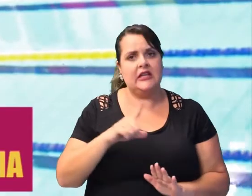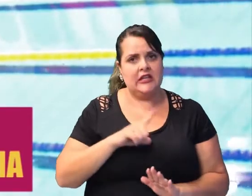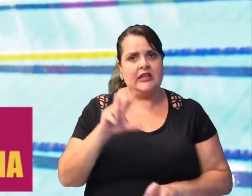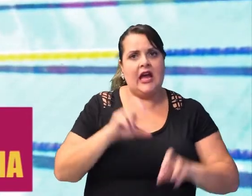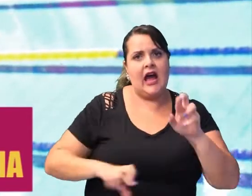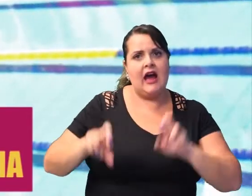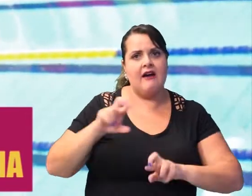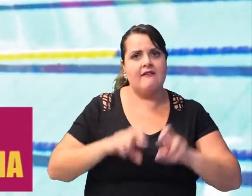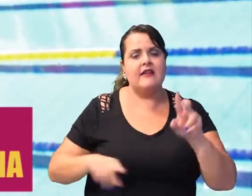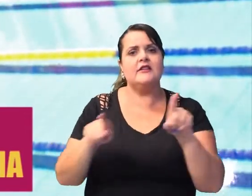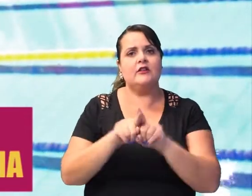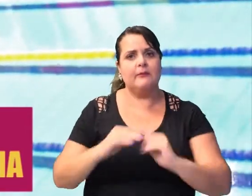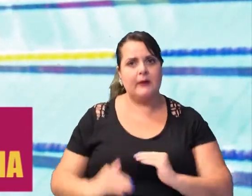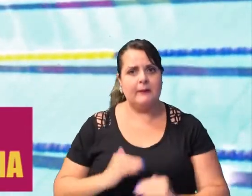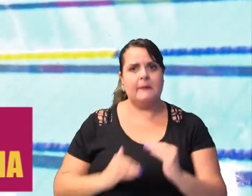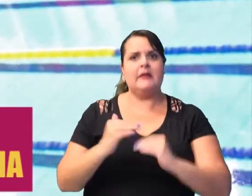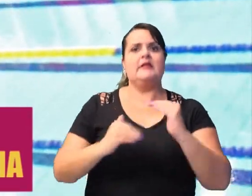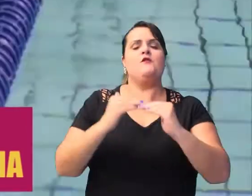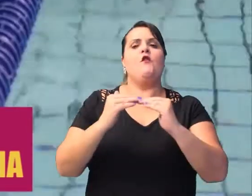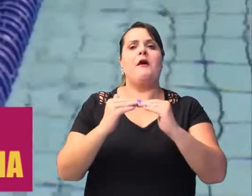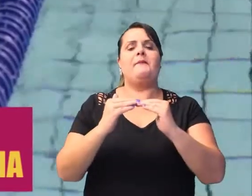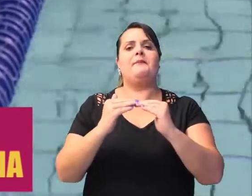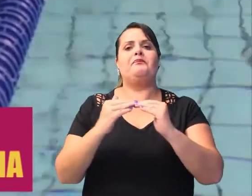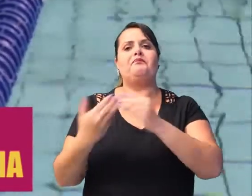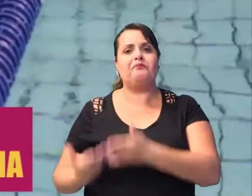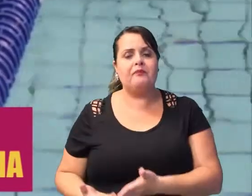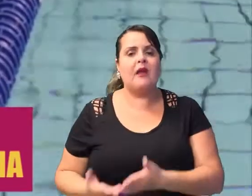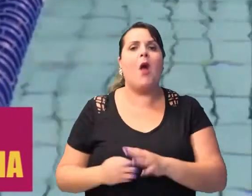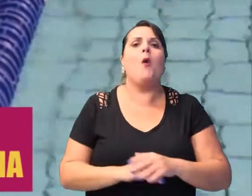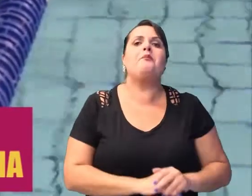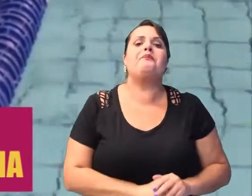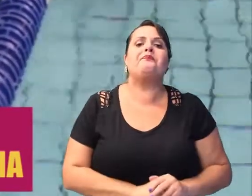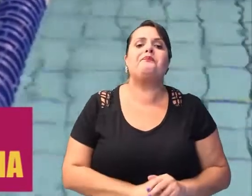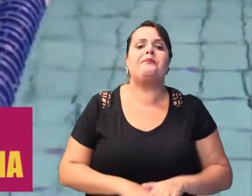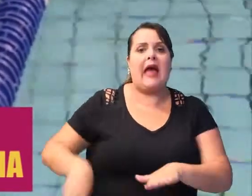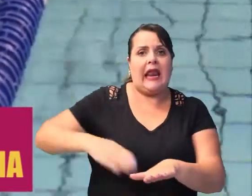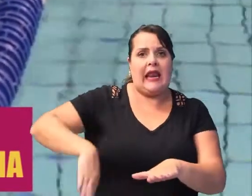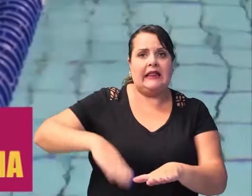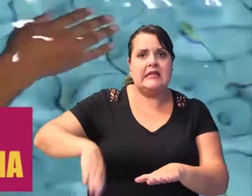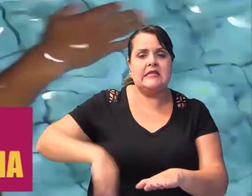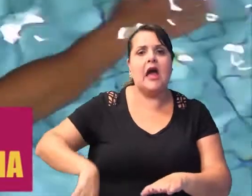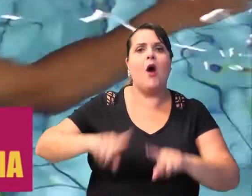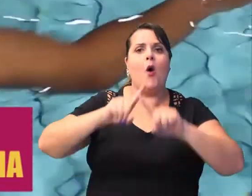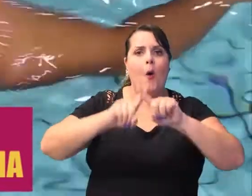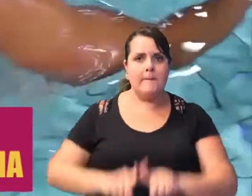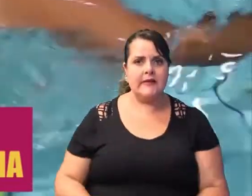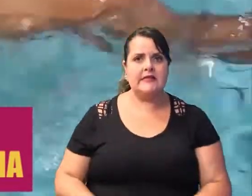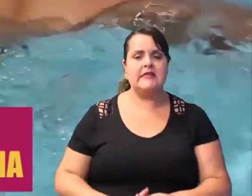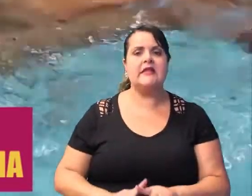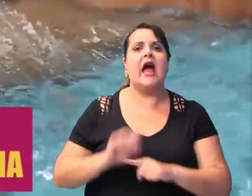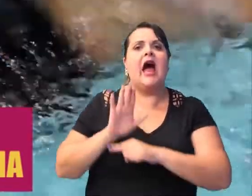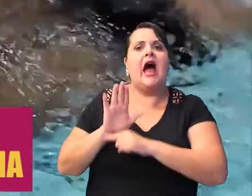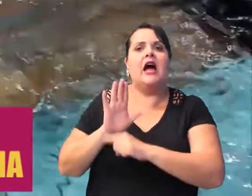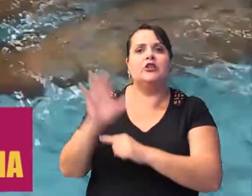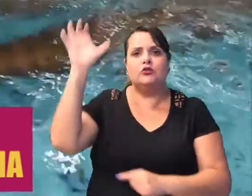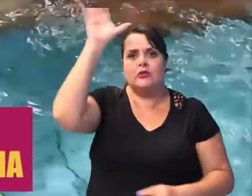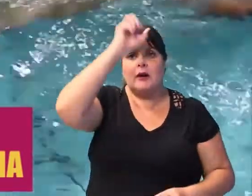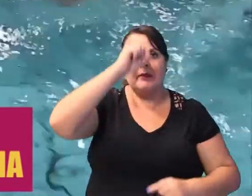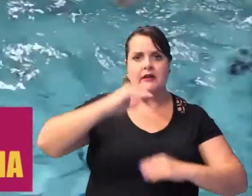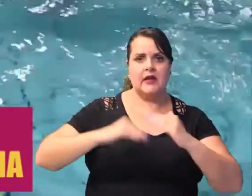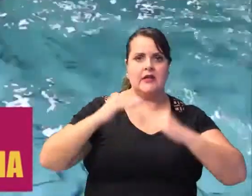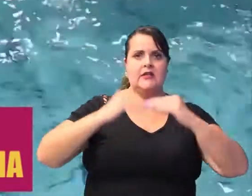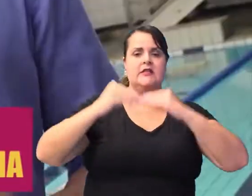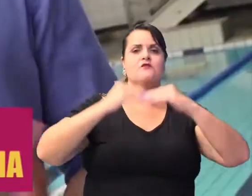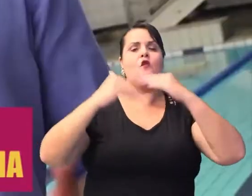periódica nessa evolução dos alunos a experiência do esporte competitivo ele traz alguns valores são fundamentais para o crescimento de qualquer